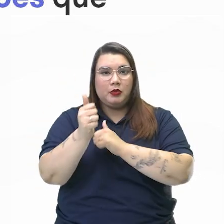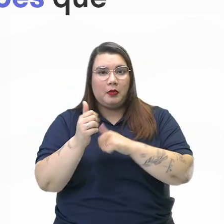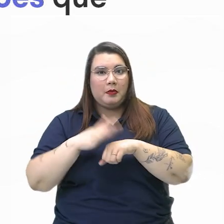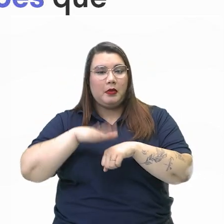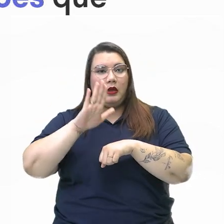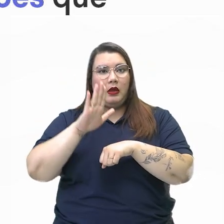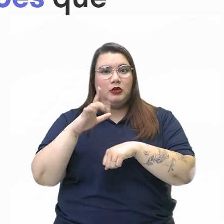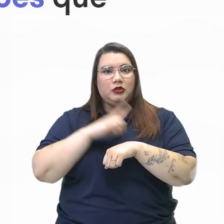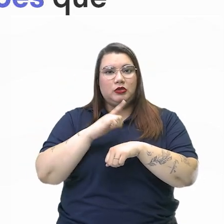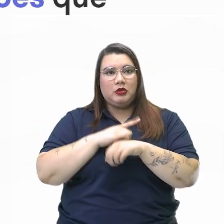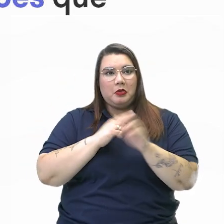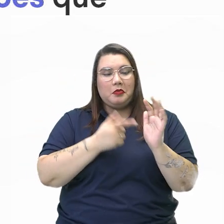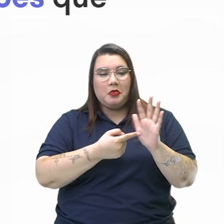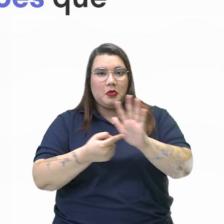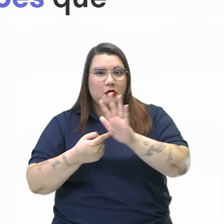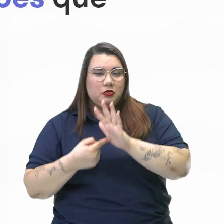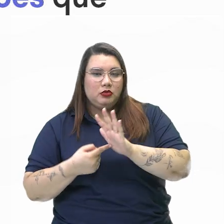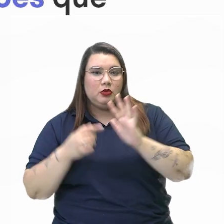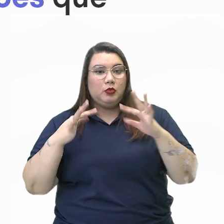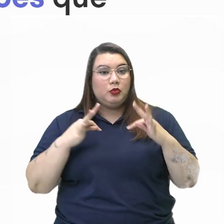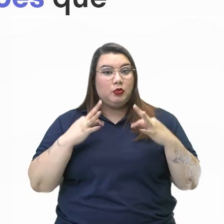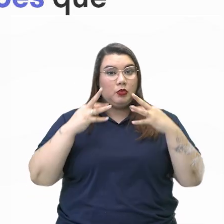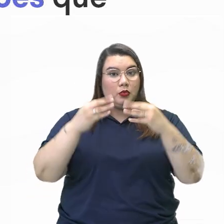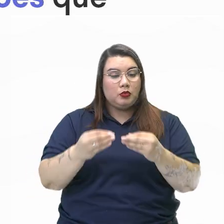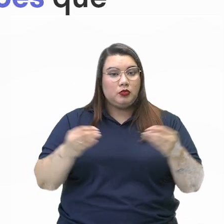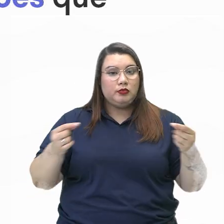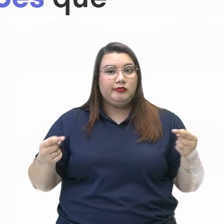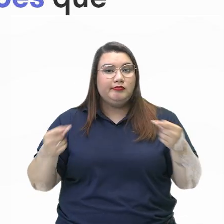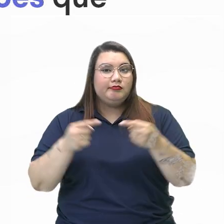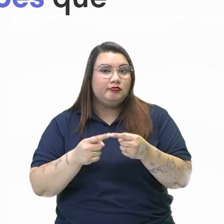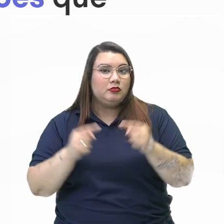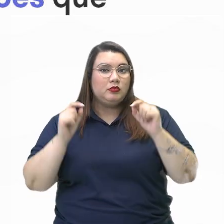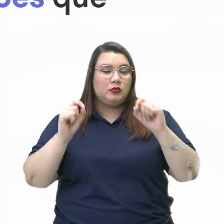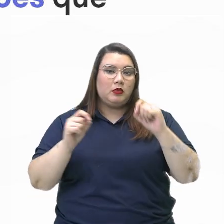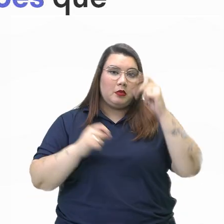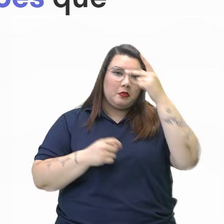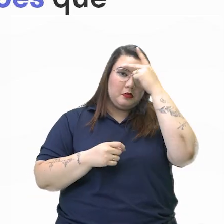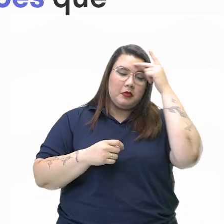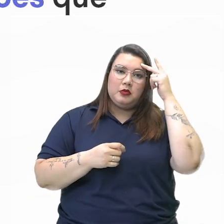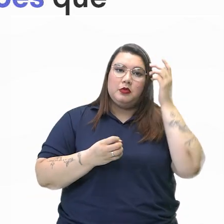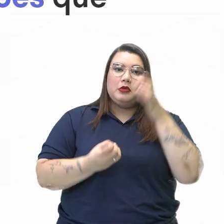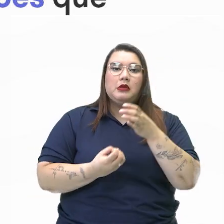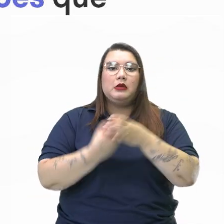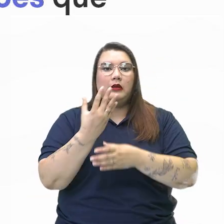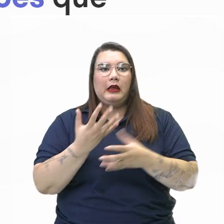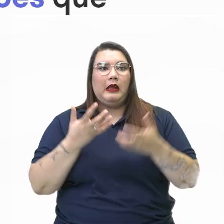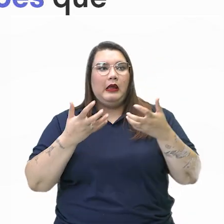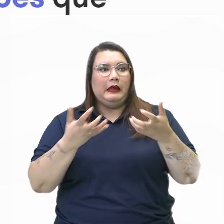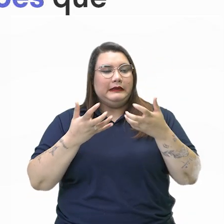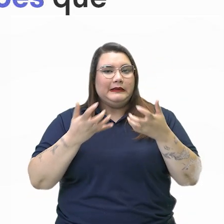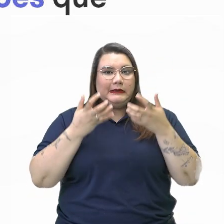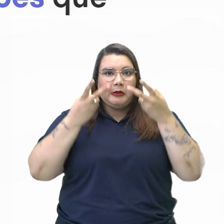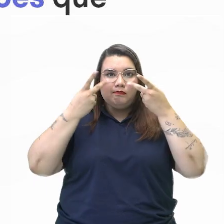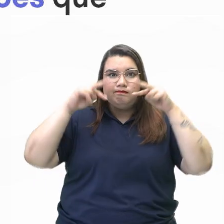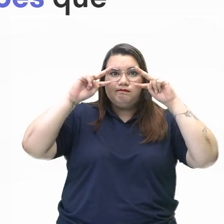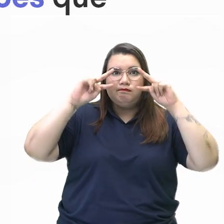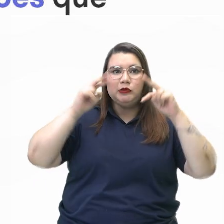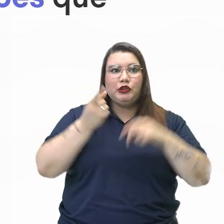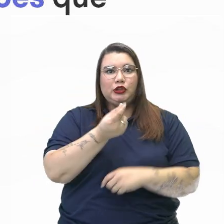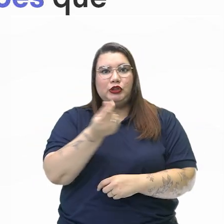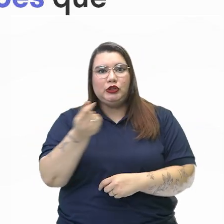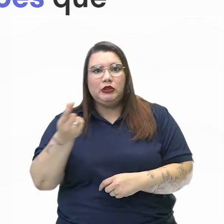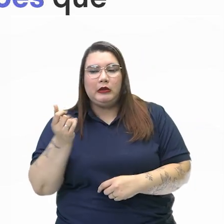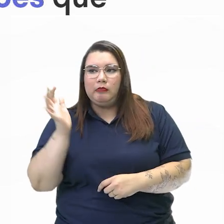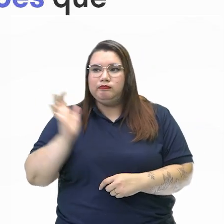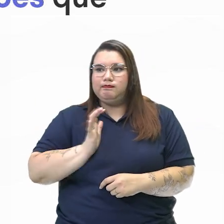mídia. E tudo isso, ó, faz com que as pessoas criem uma certa ganância, né, para estar ganhando cada vez mais dinheiro, e o